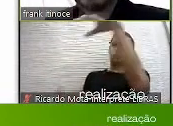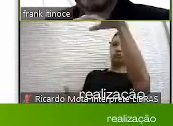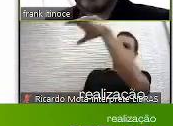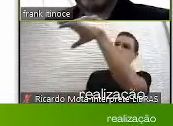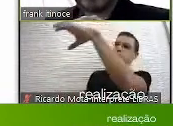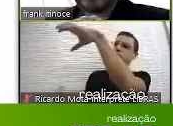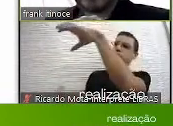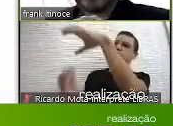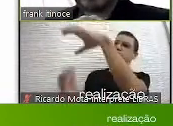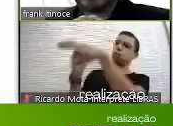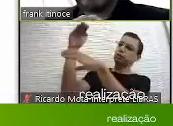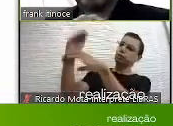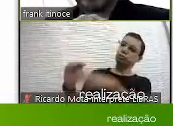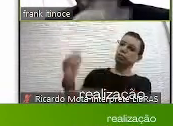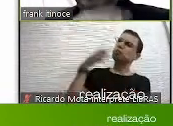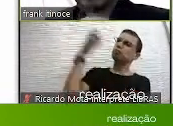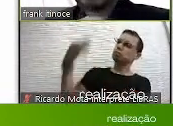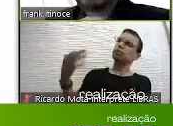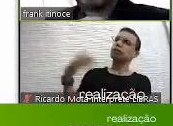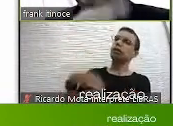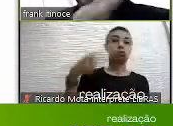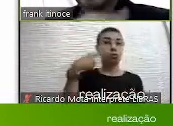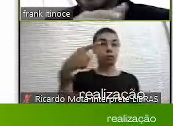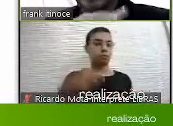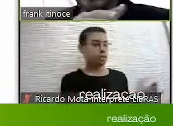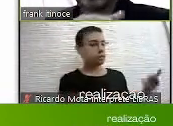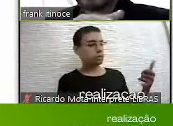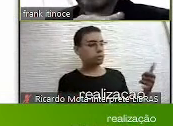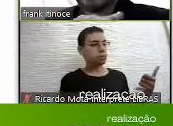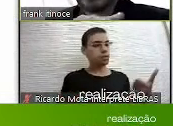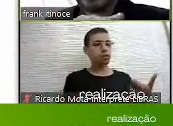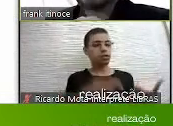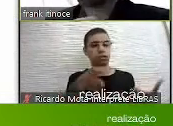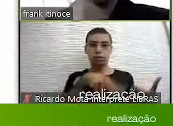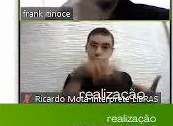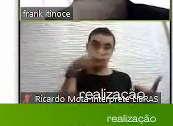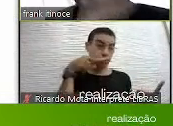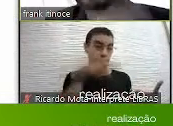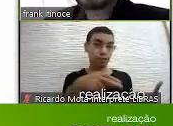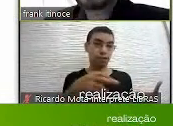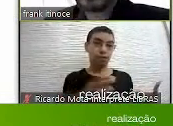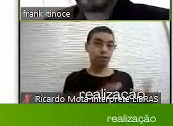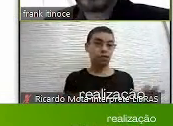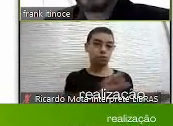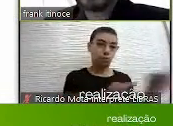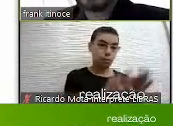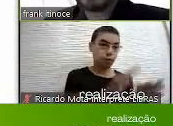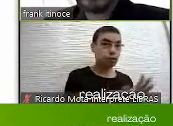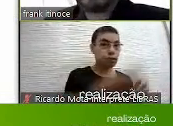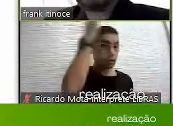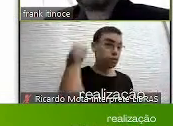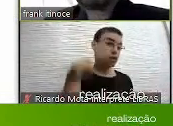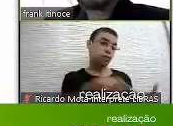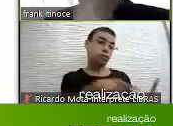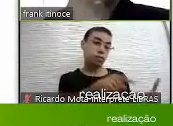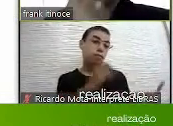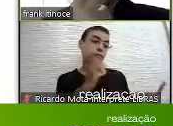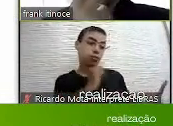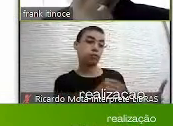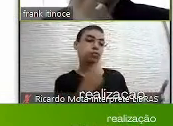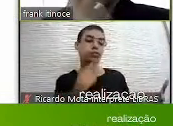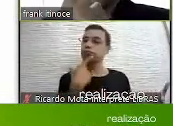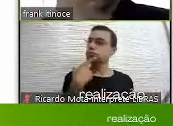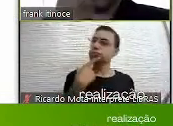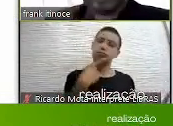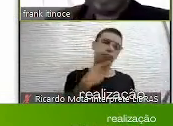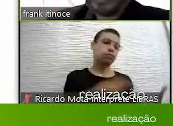pega esse primeiro aplicativo, que ele é sobre as instruções técnicas do bombeiro, e pode consultar na hora, no celular. O